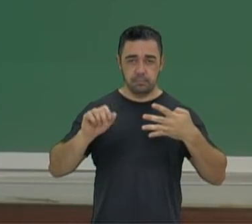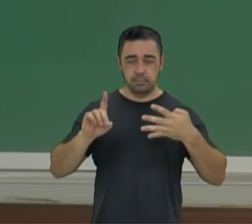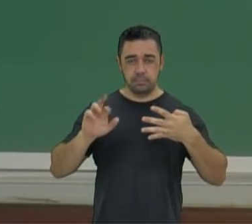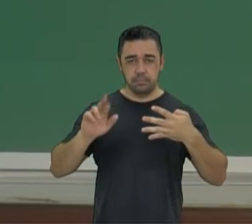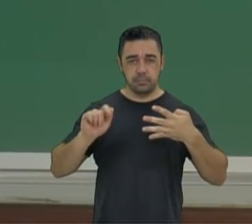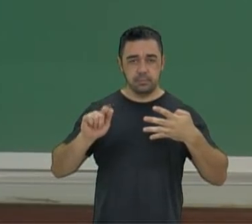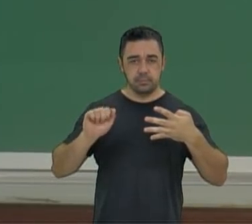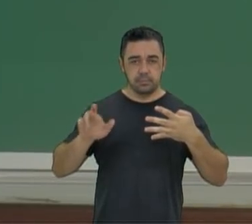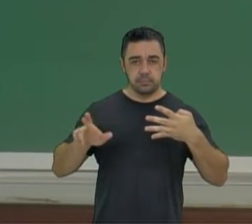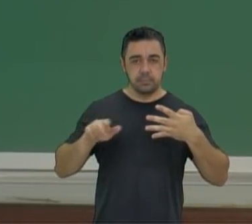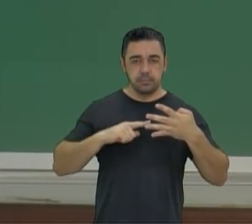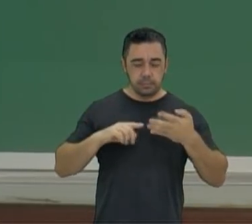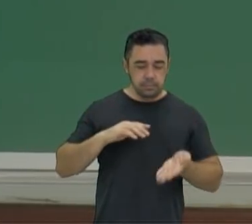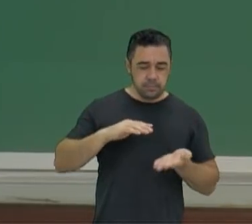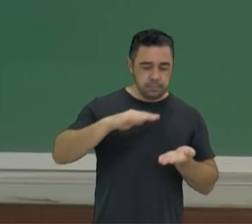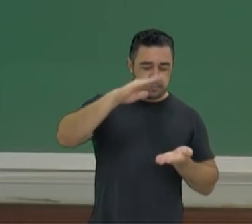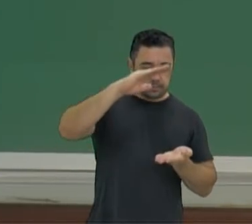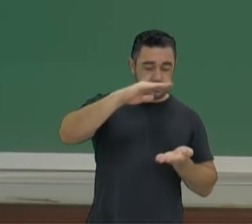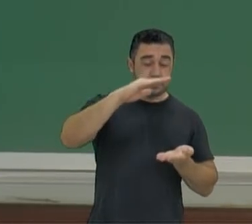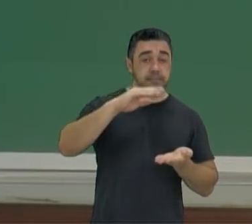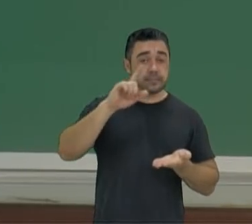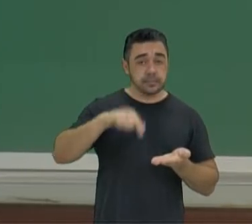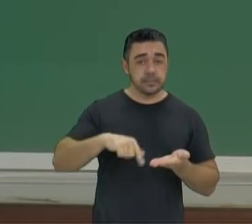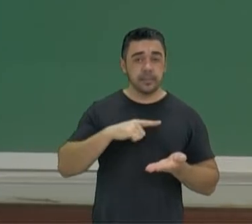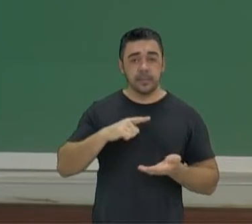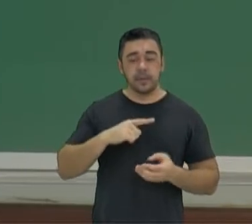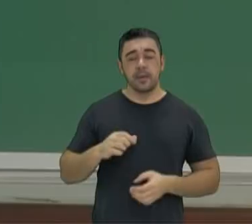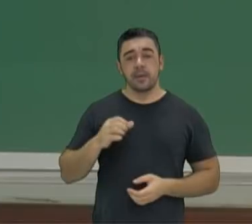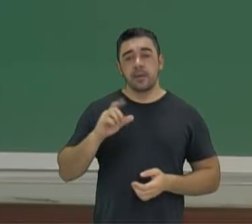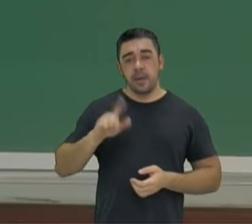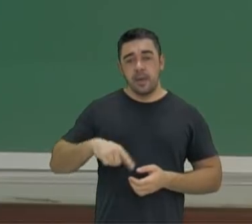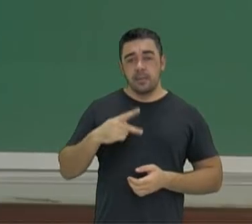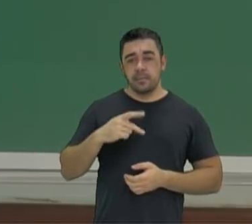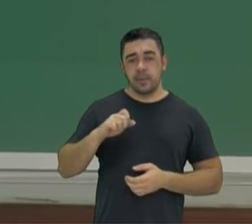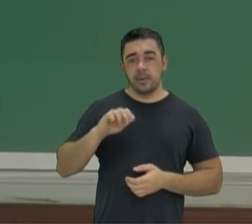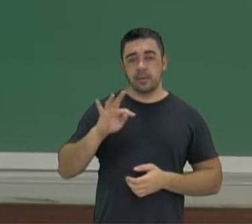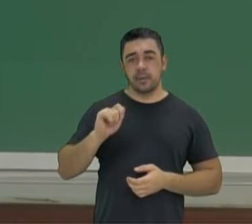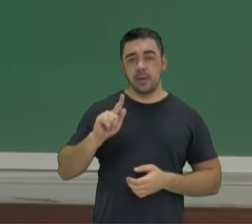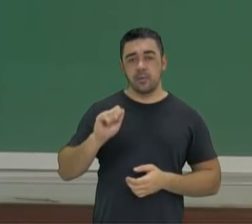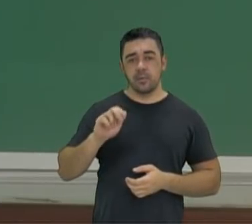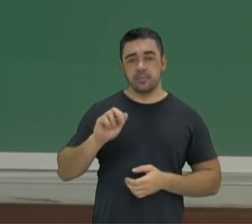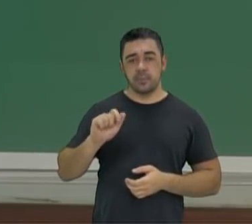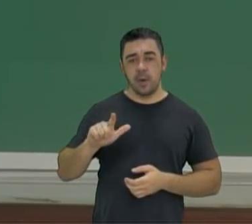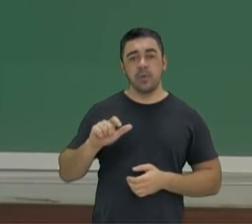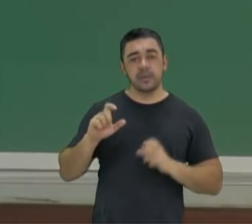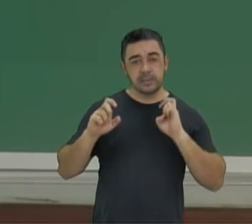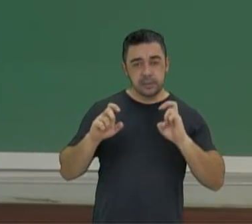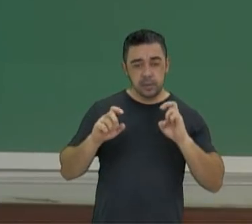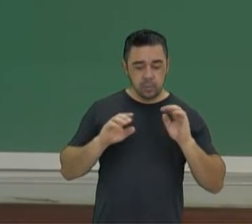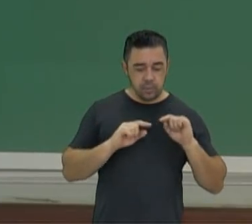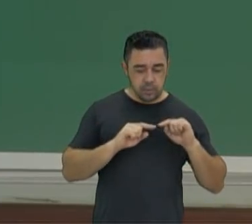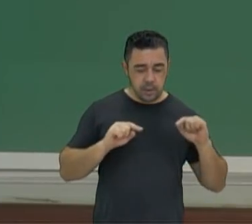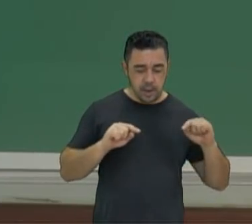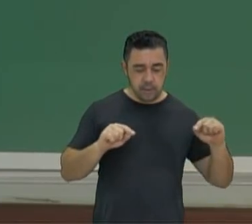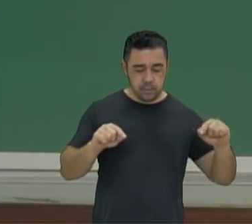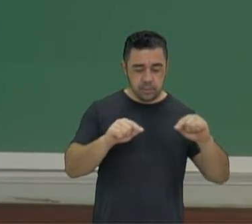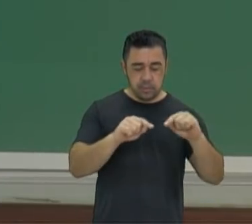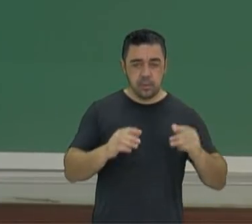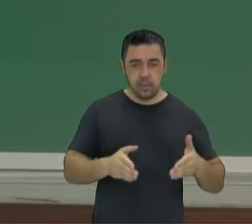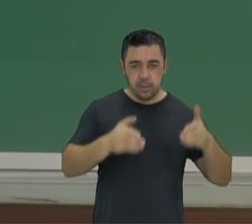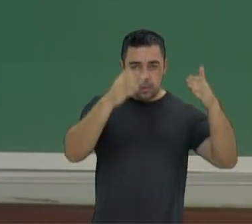são quadrados. Prisma pentagonal, a base é um pentágono, olha lá, 5 lados, 5